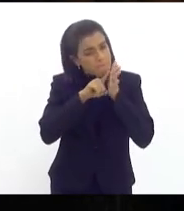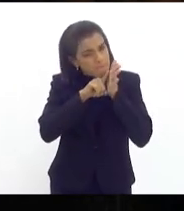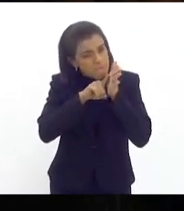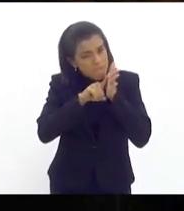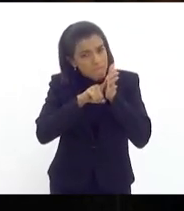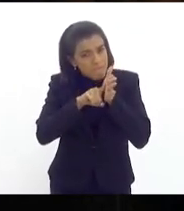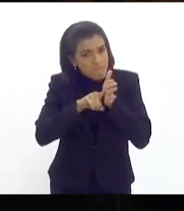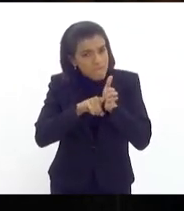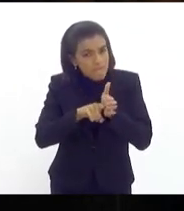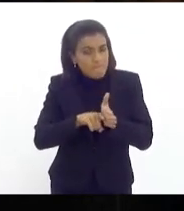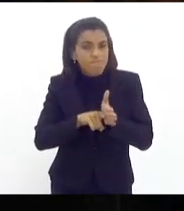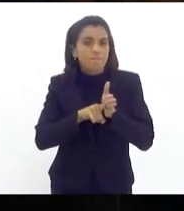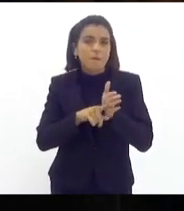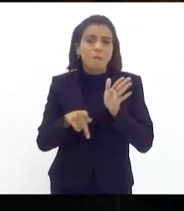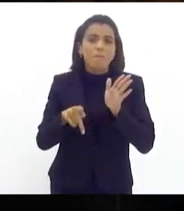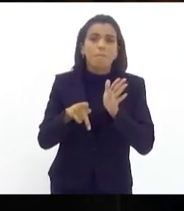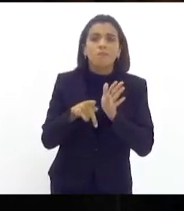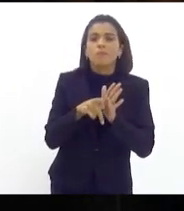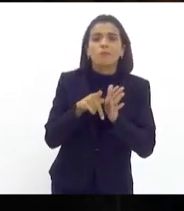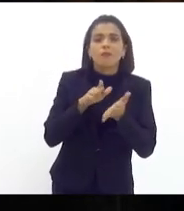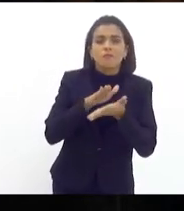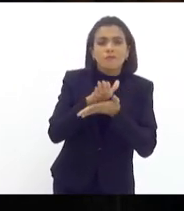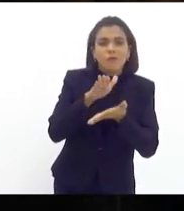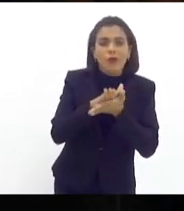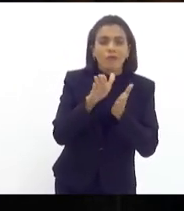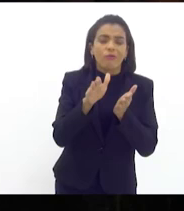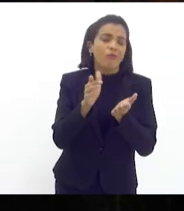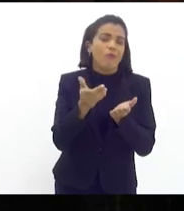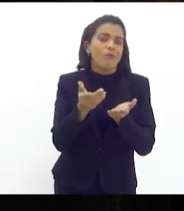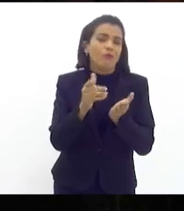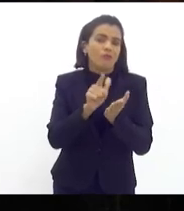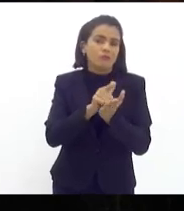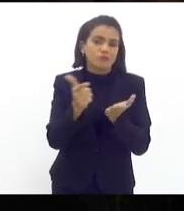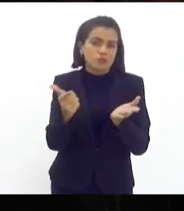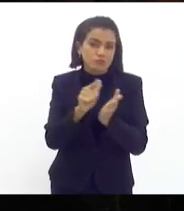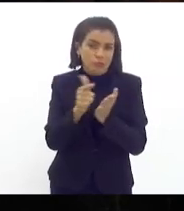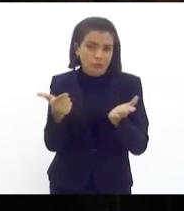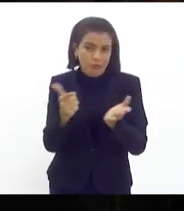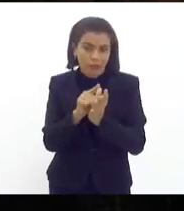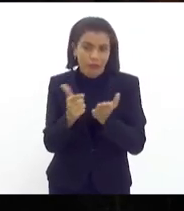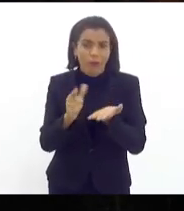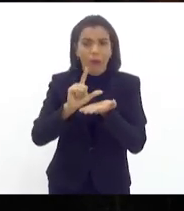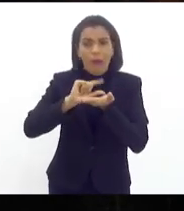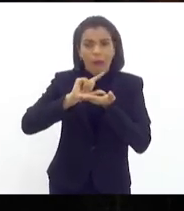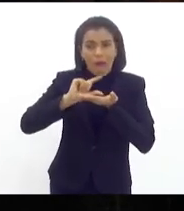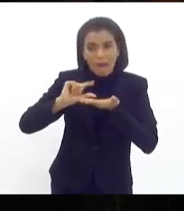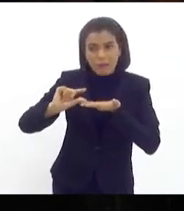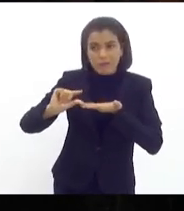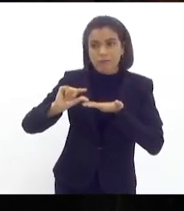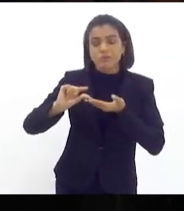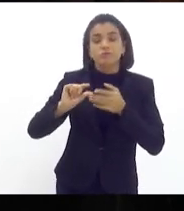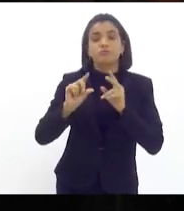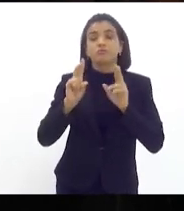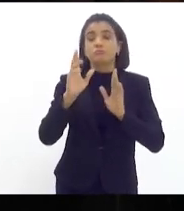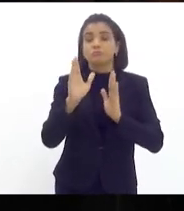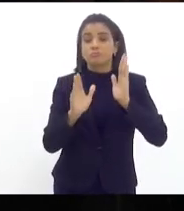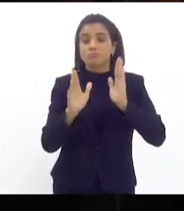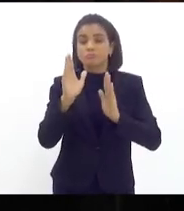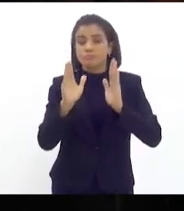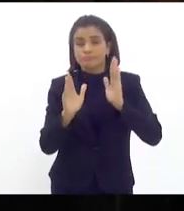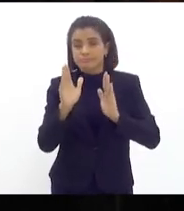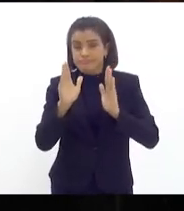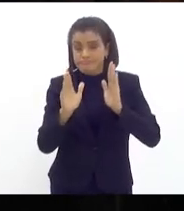muitas matérias jornalísticas artigos etc sobre o período